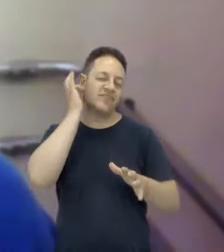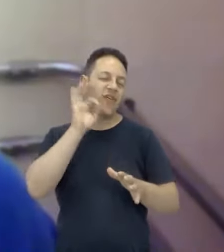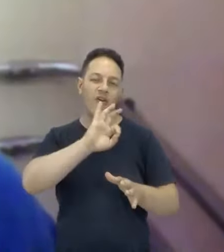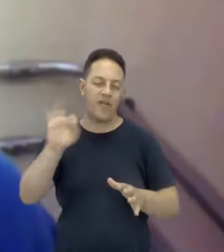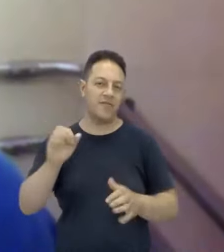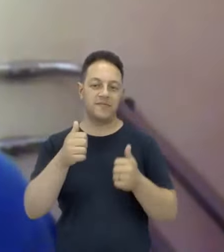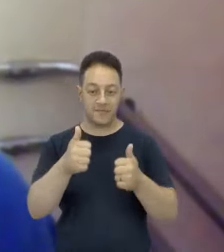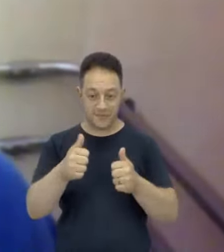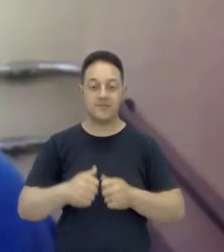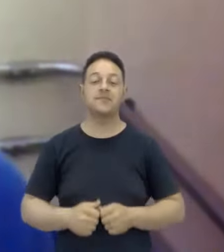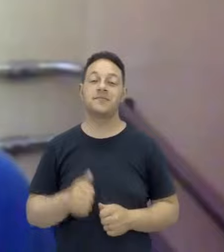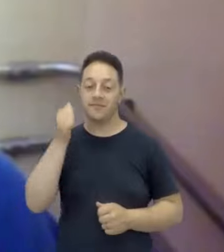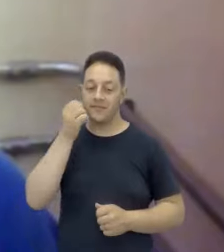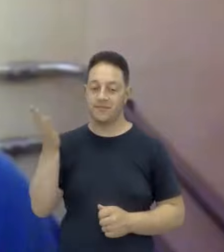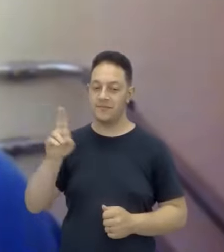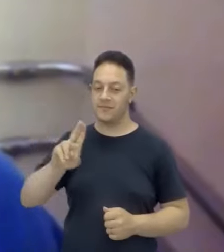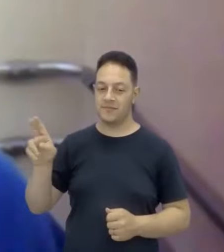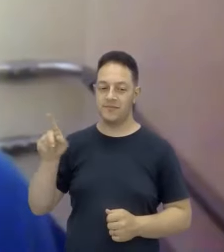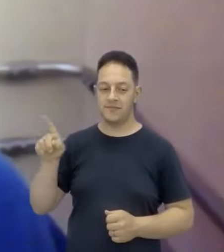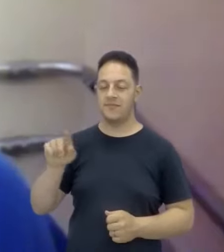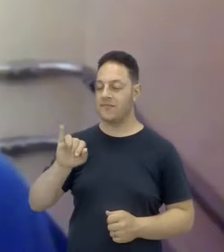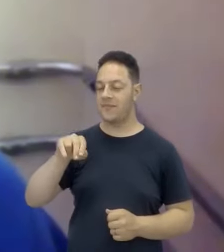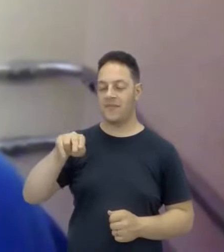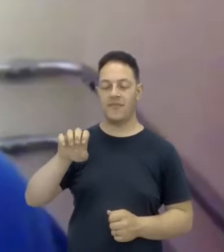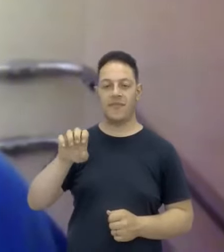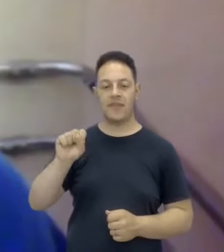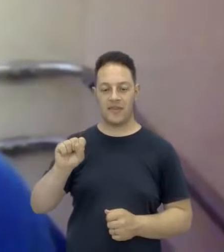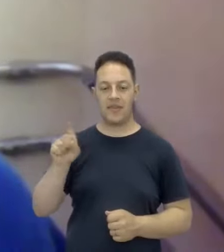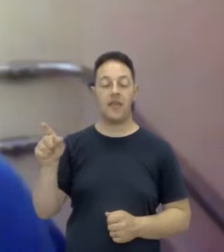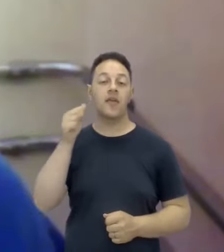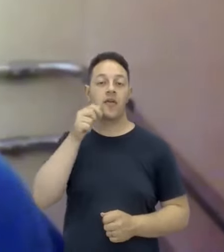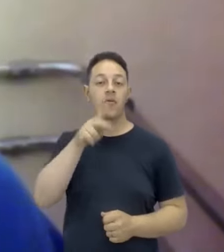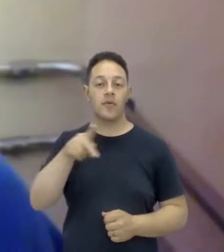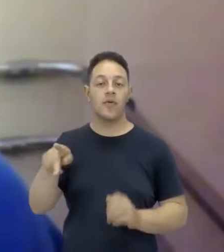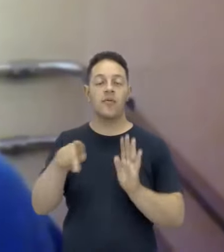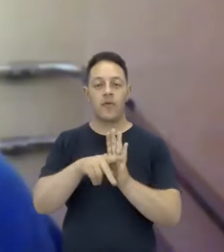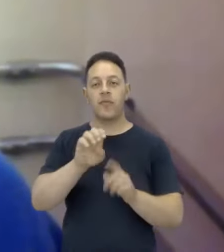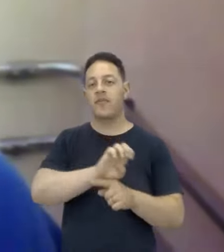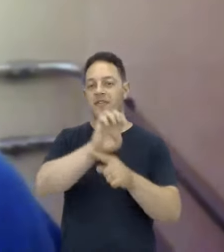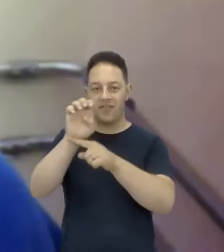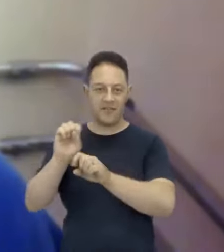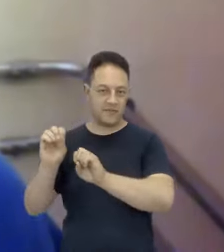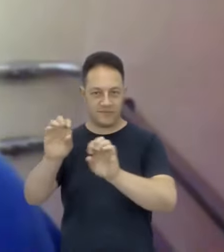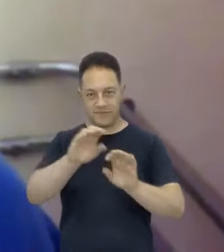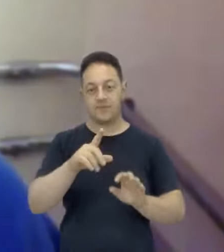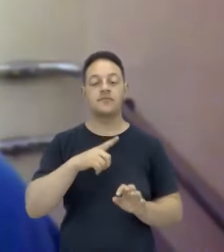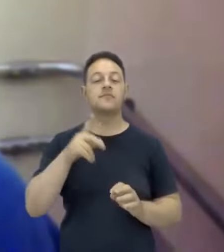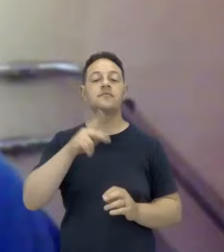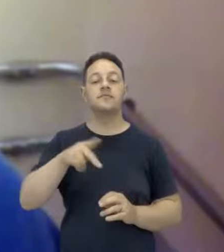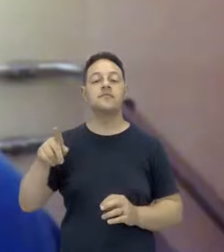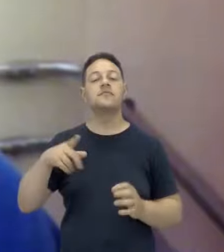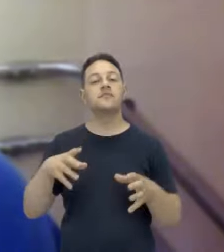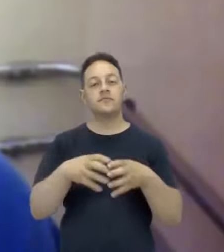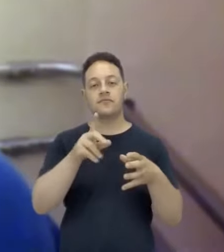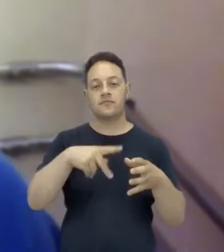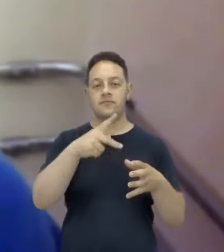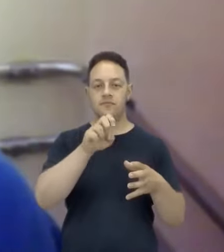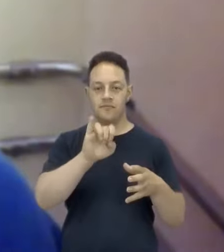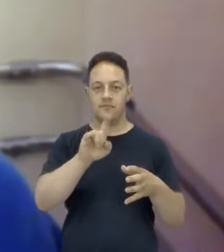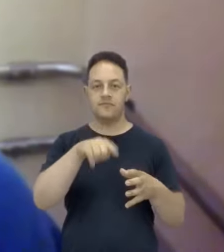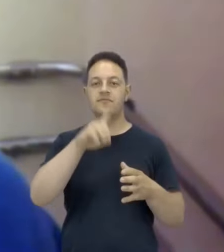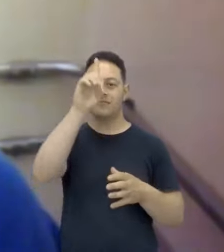produtivo. Meu nome é Inês Marcolini, sou professora da rede estadual e atuo como PEC na Diretoria